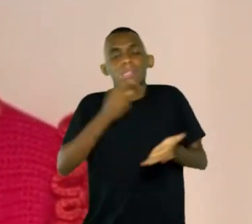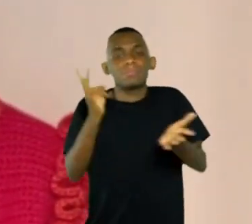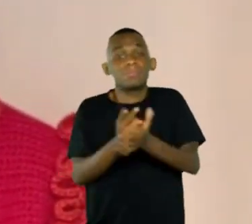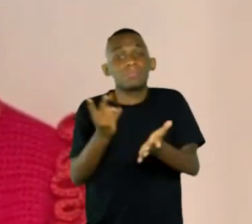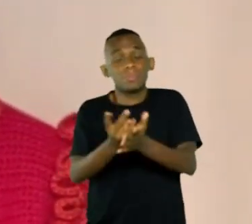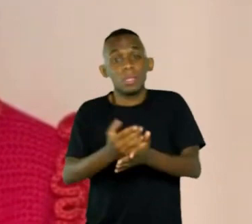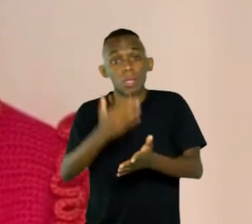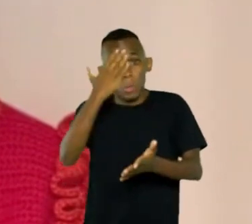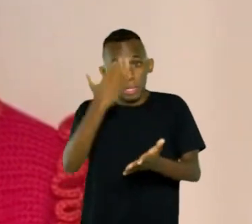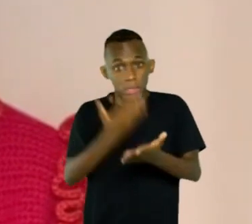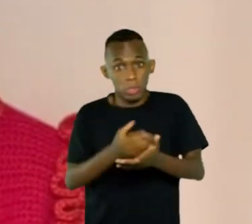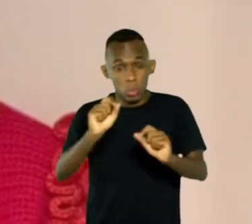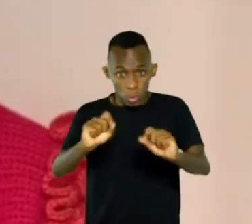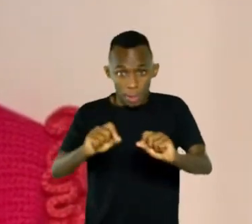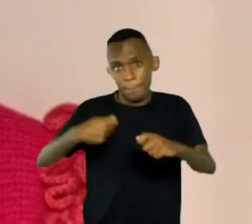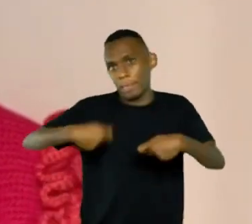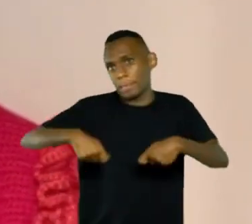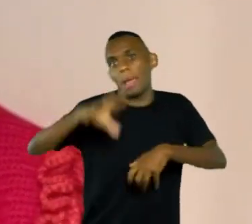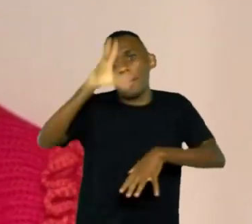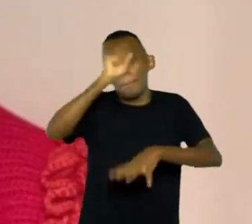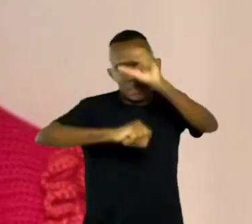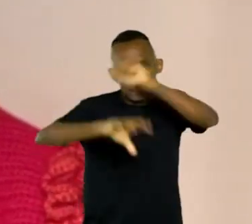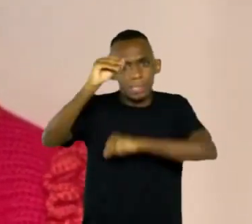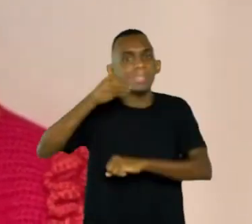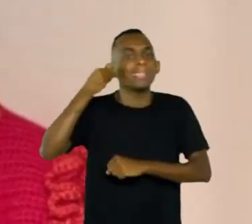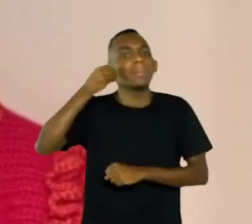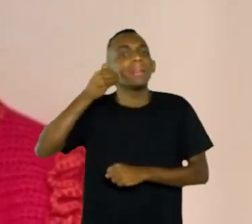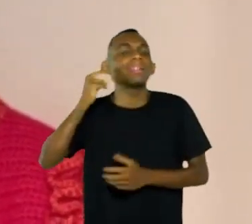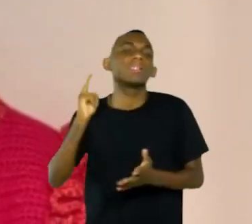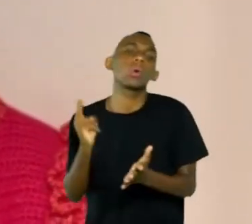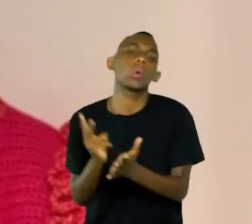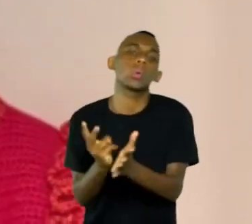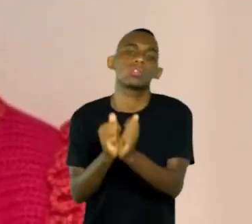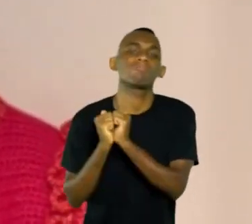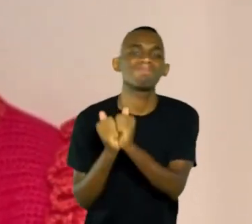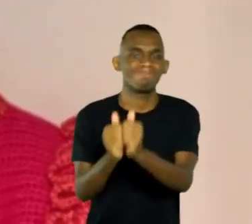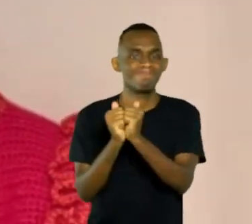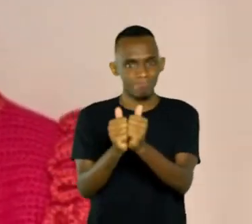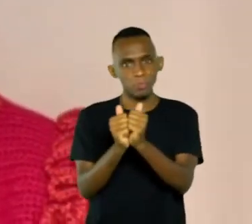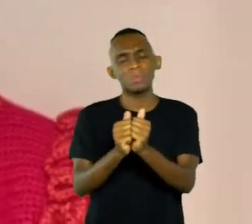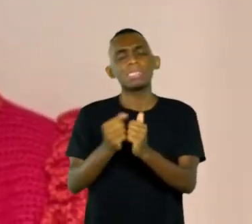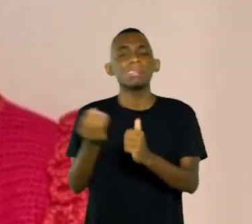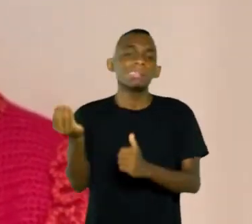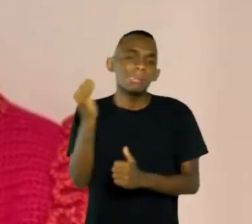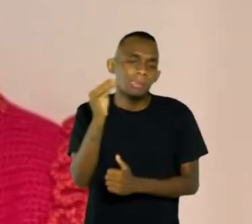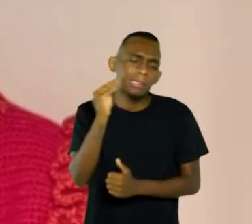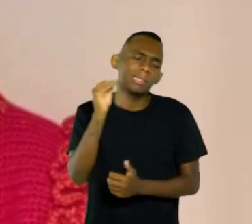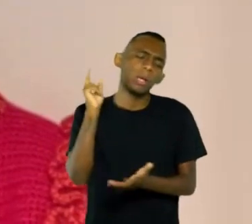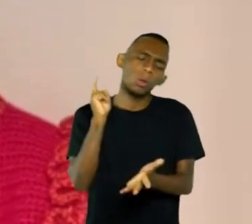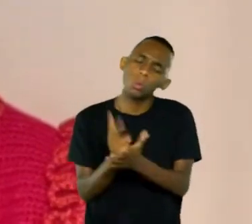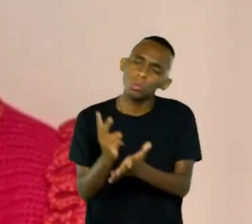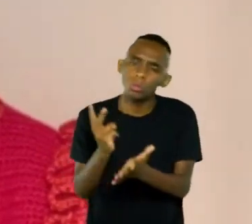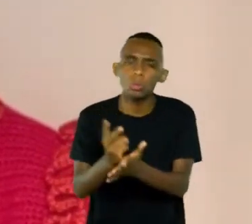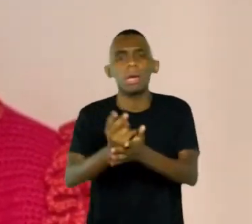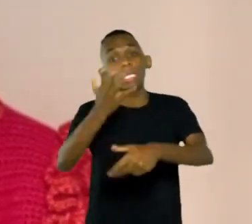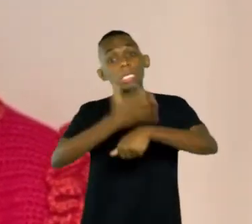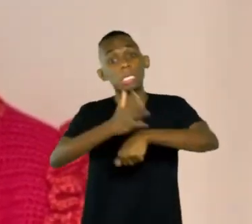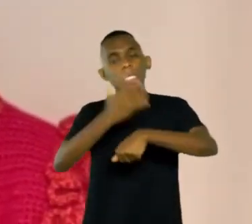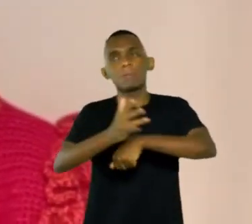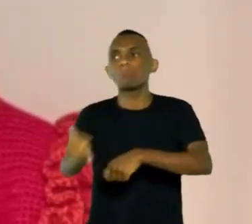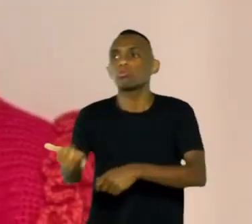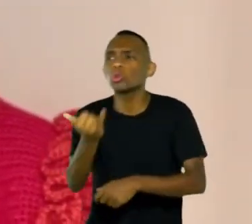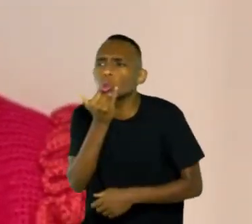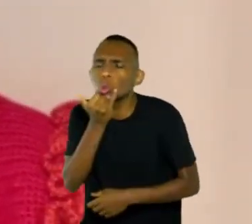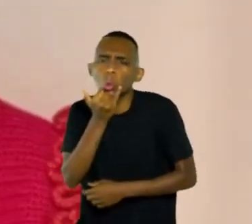com aquilo que também muitas vezes a gente não consegue tirar do caminho, né? E continuar tentando, exercitar acima de tudo o perdão,